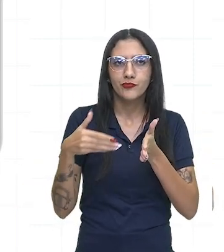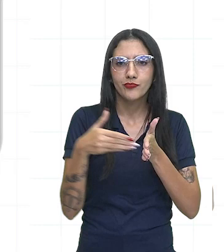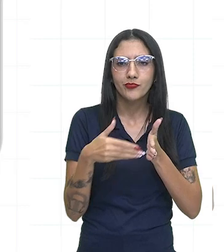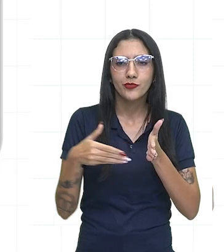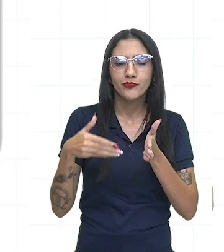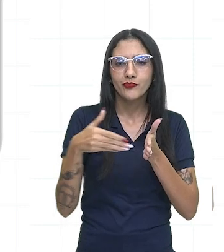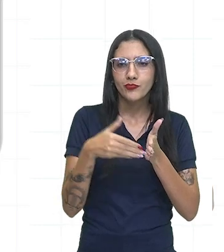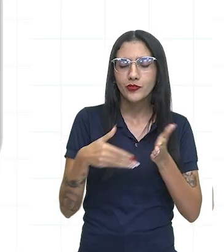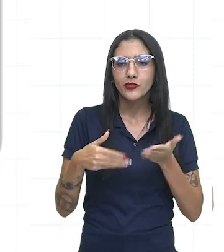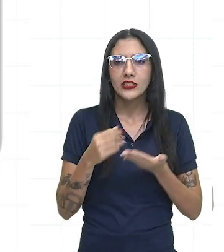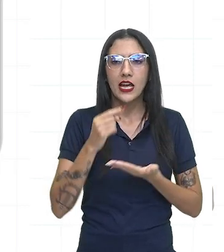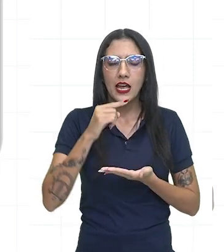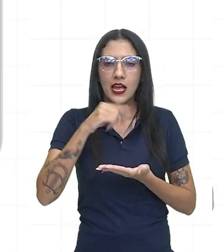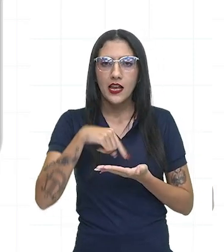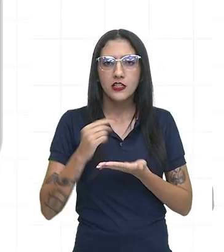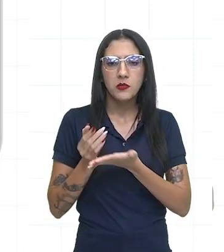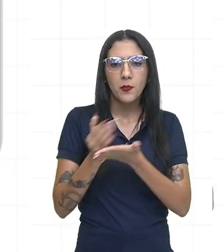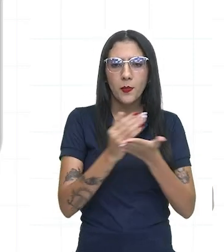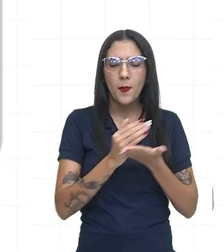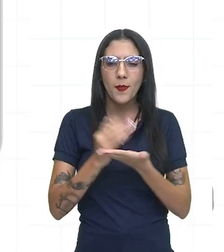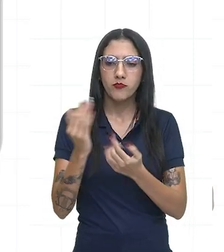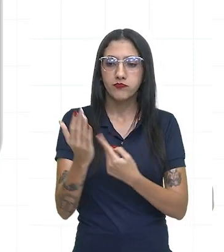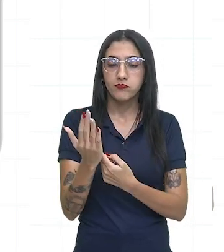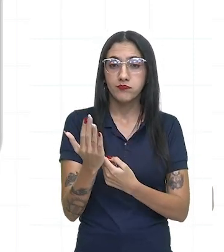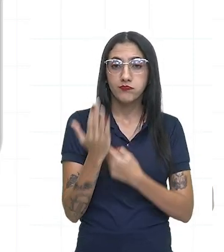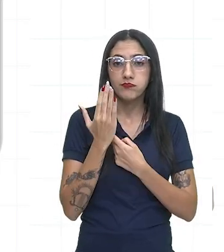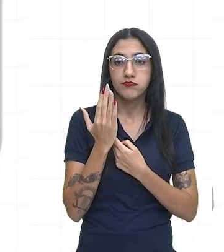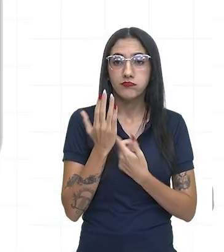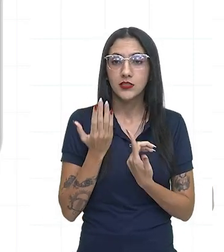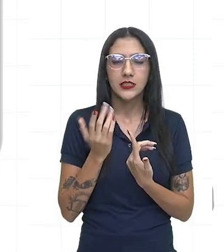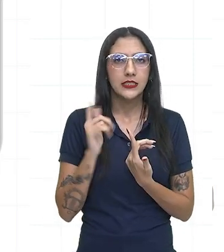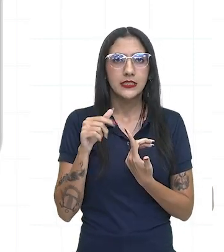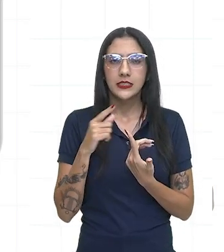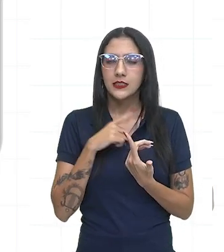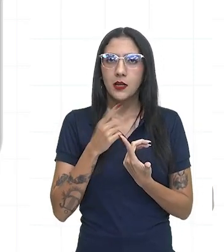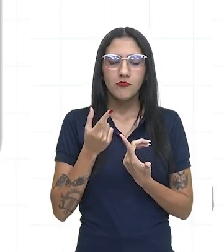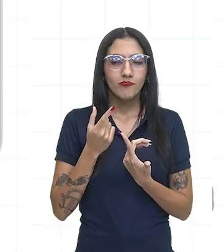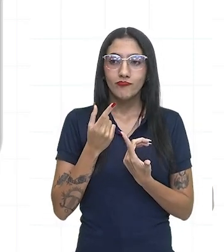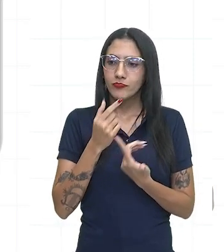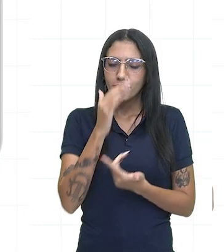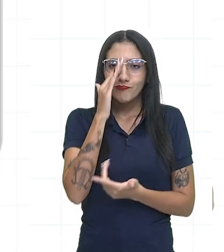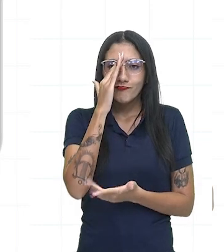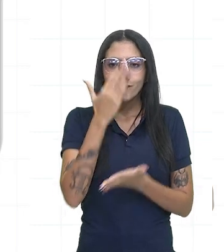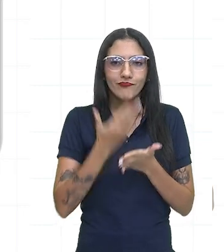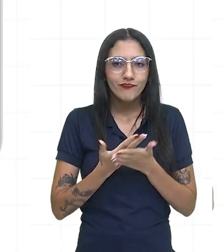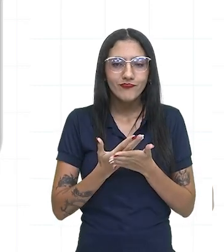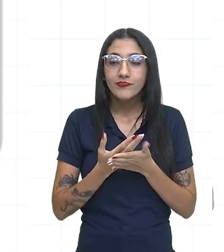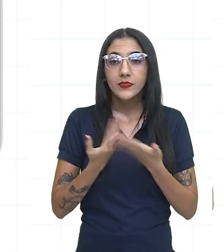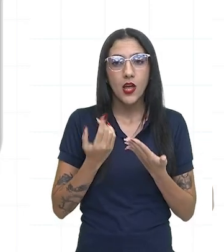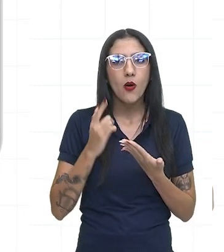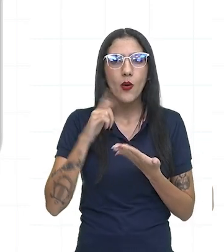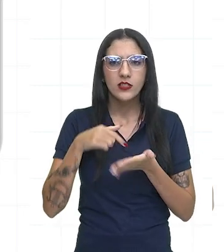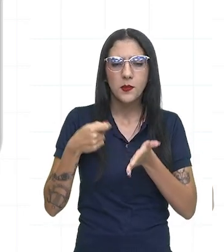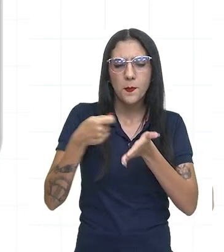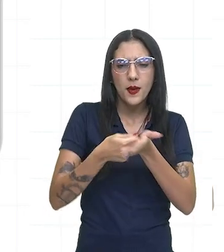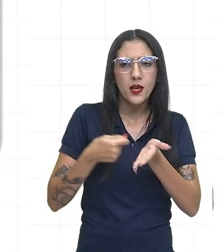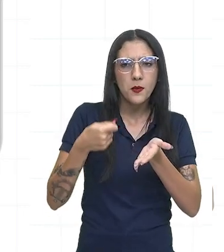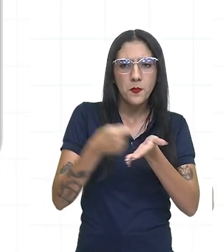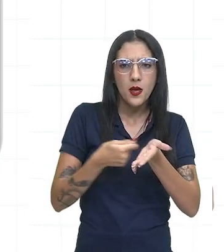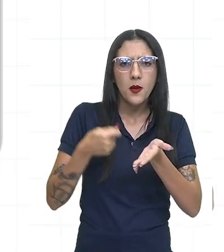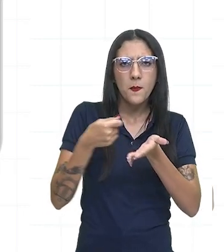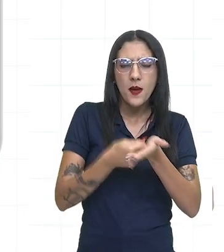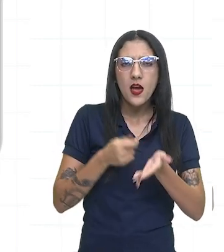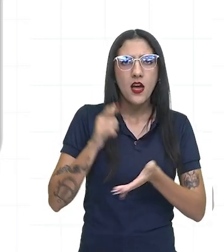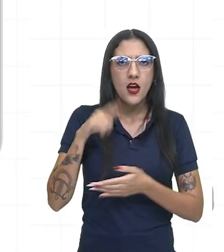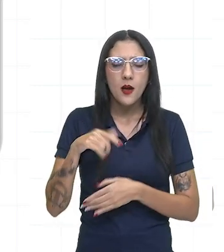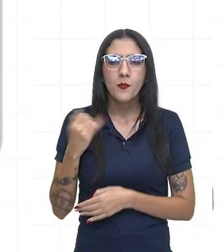os resultados eles são inesperados. Essa persistência é crucial para a realização